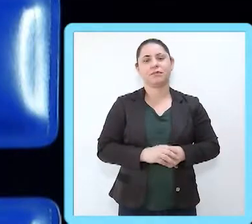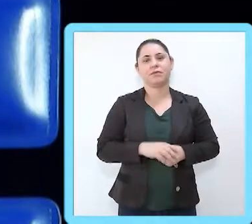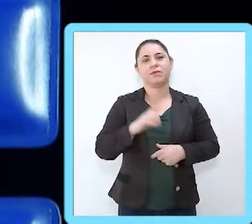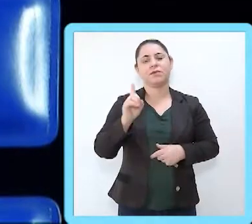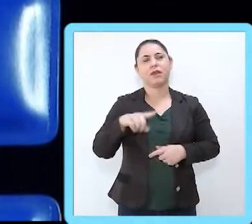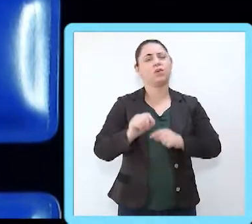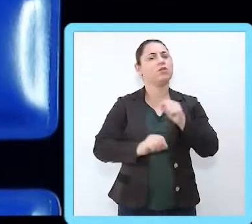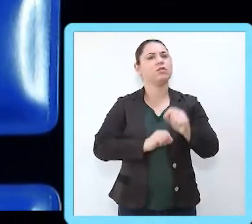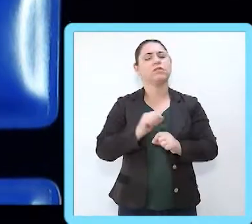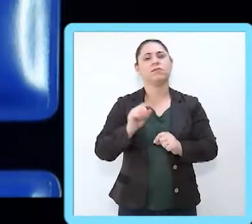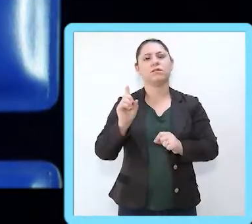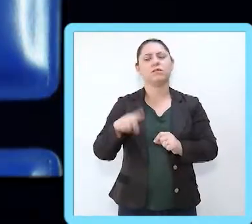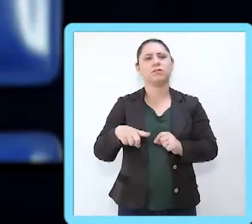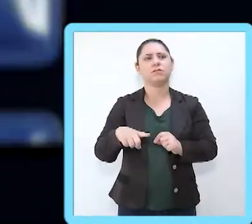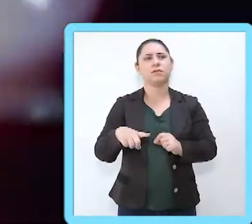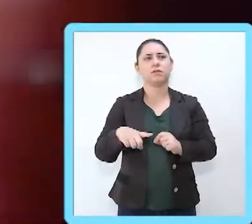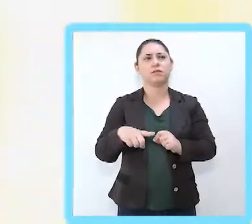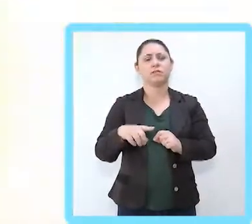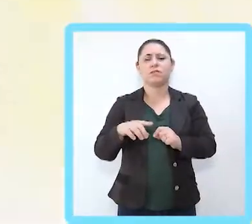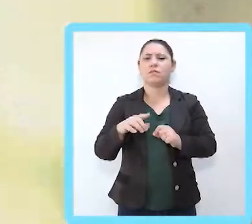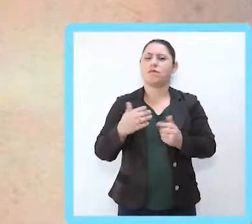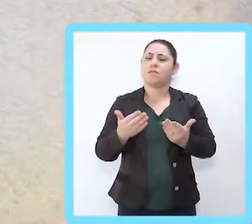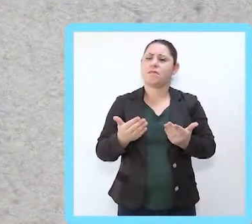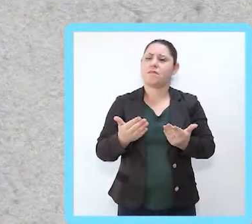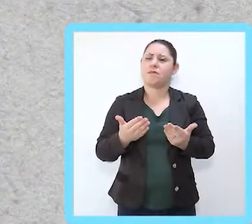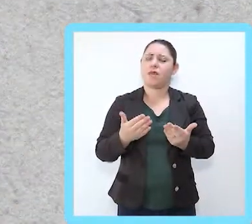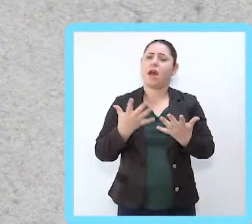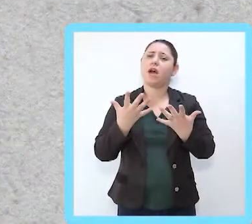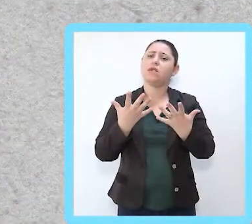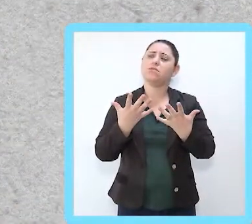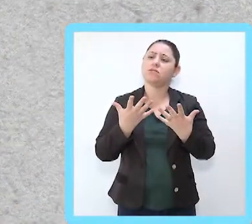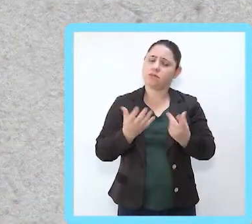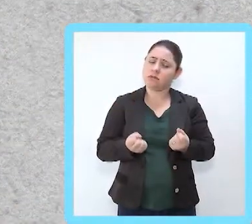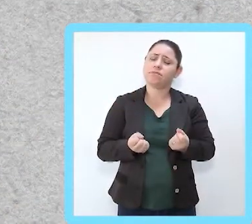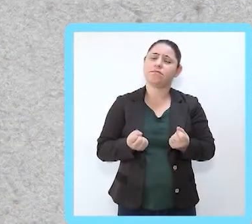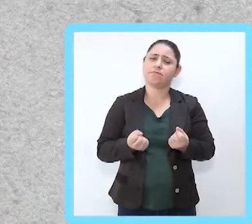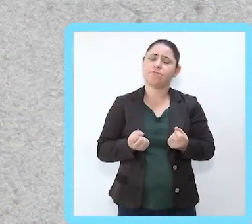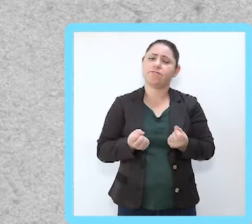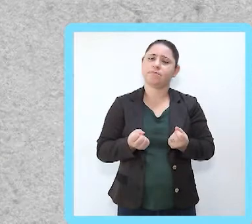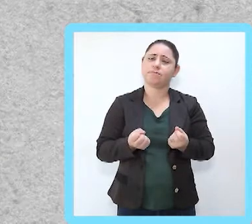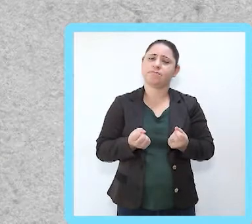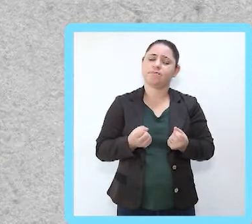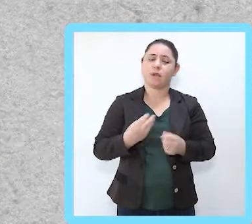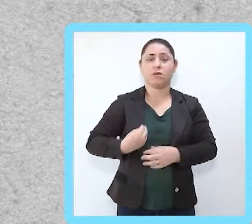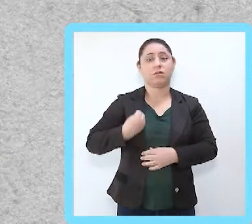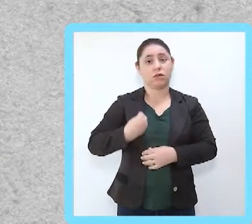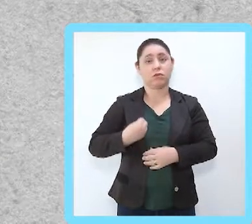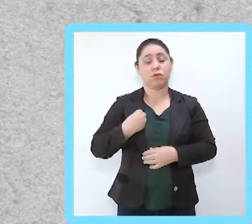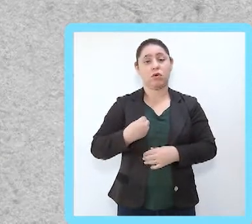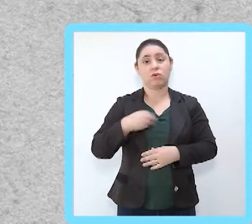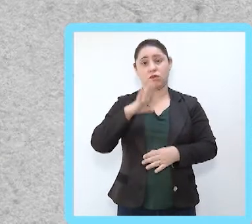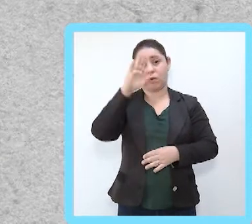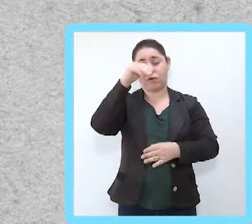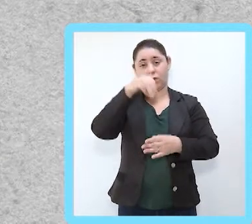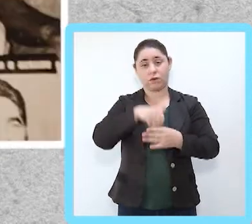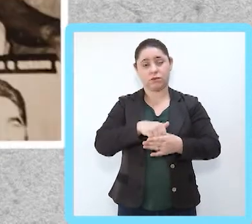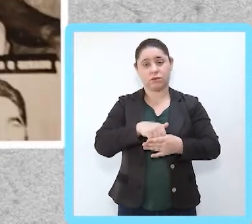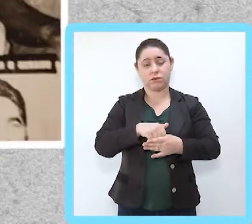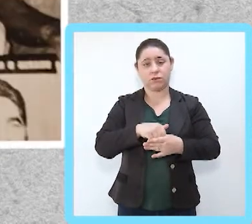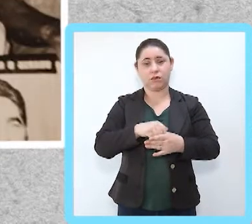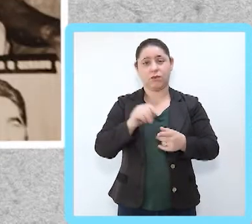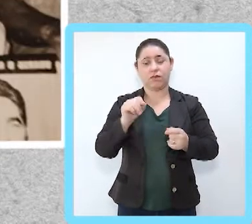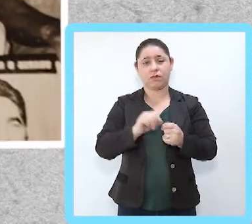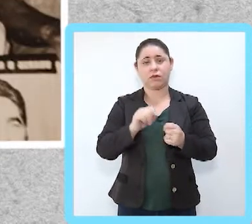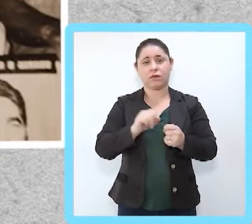intimação. E aceitei. E participei da eleição, né? Na época eu fazia dobrada